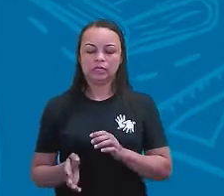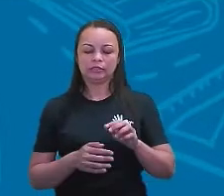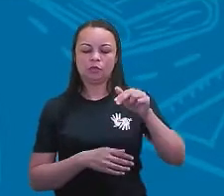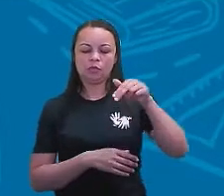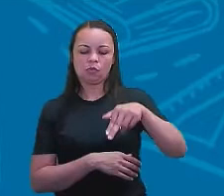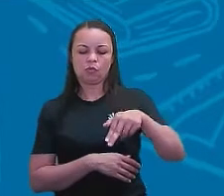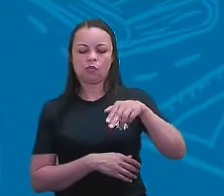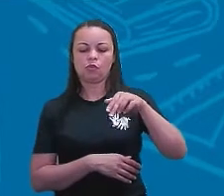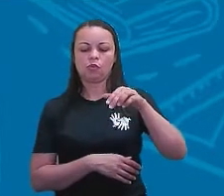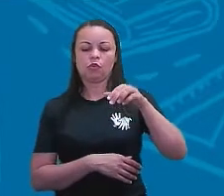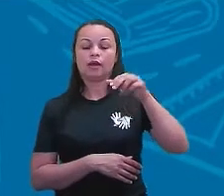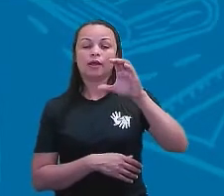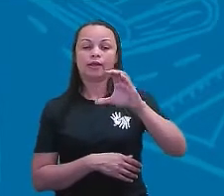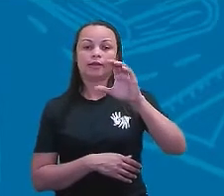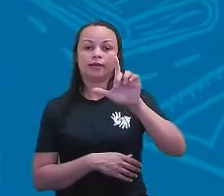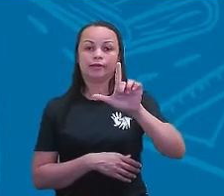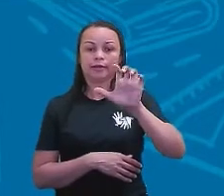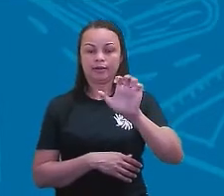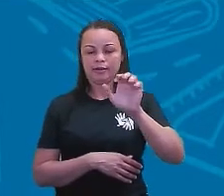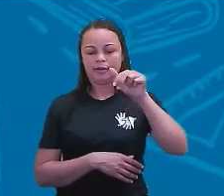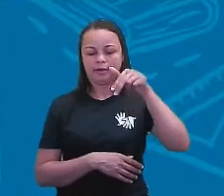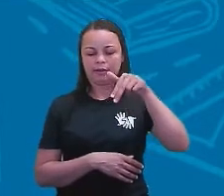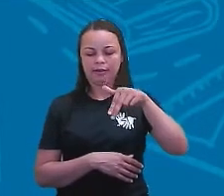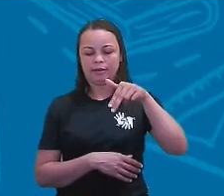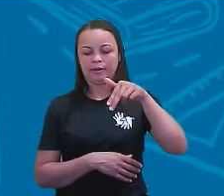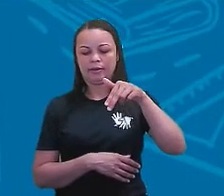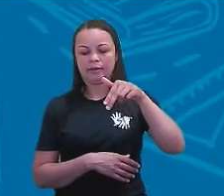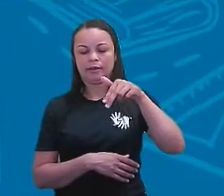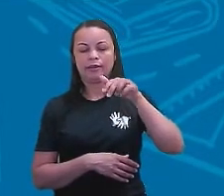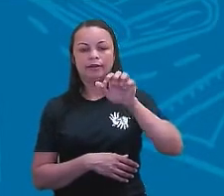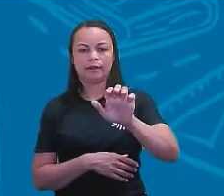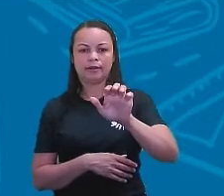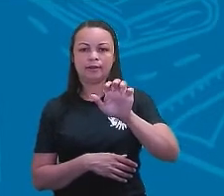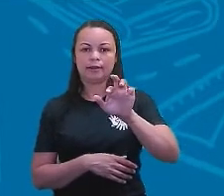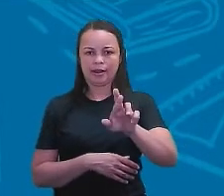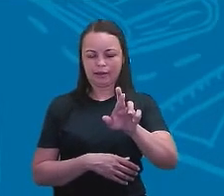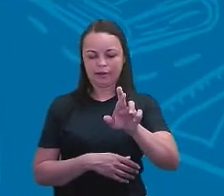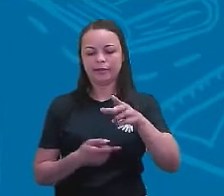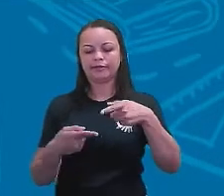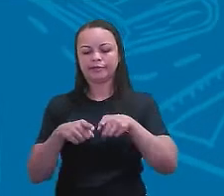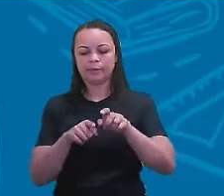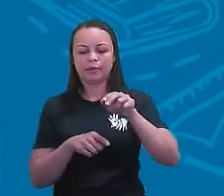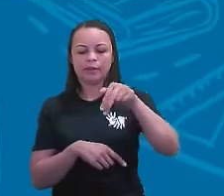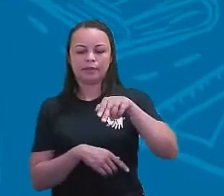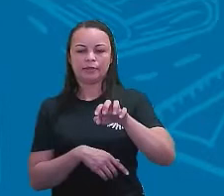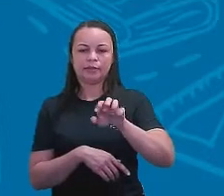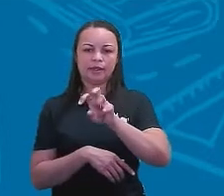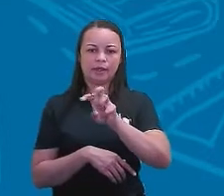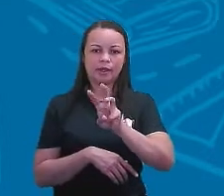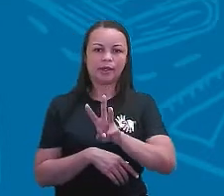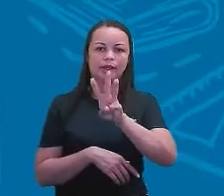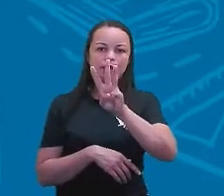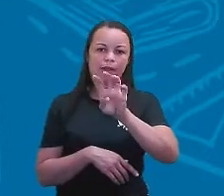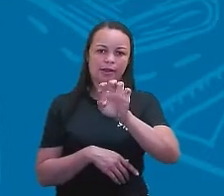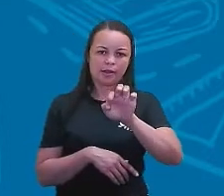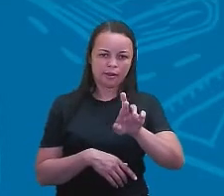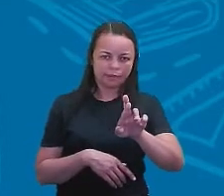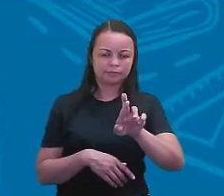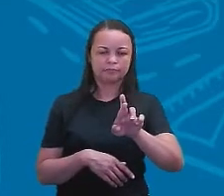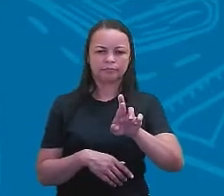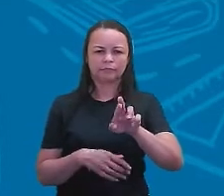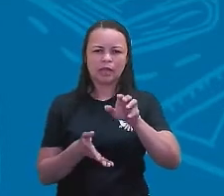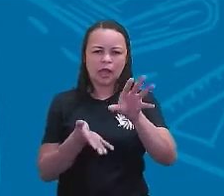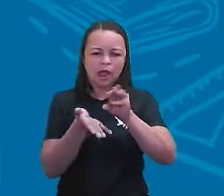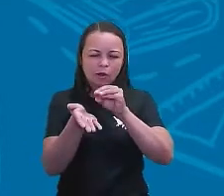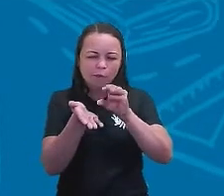than, cleaner than. Simples assim. Então, anota aí essas duas palavrinhas para quando você estiver na regra, você